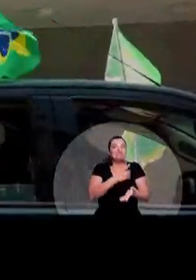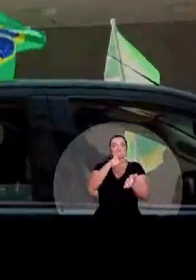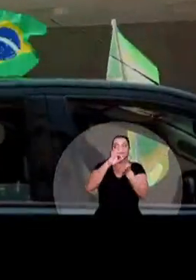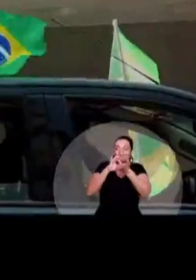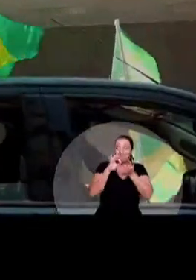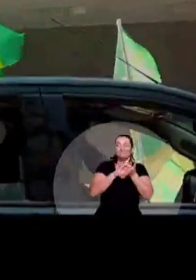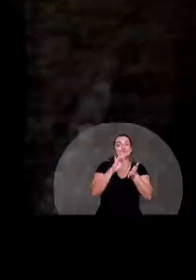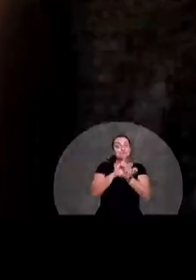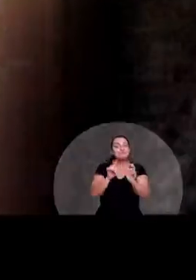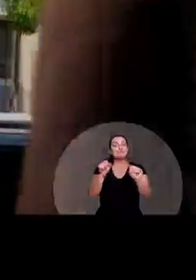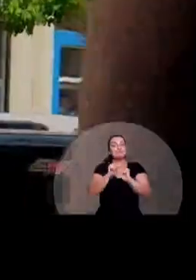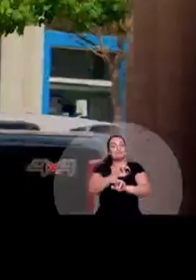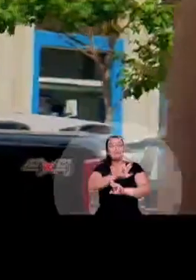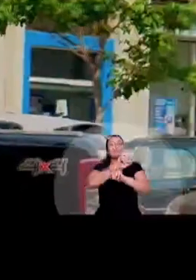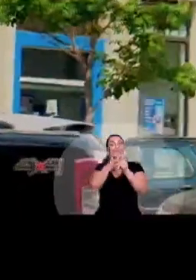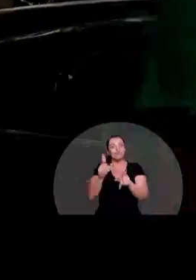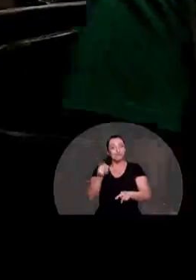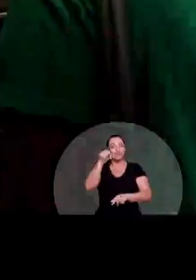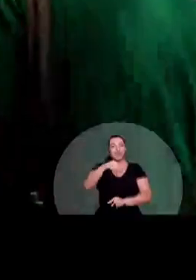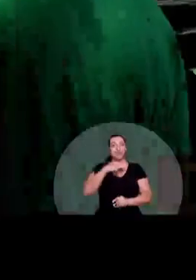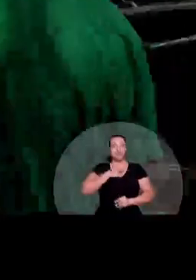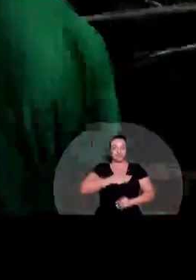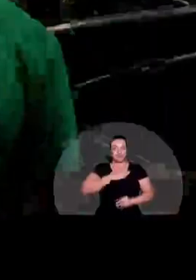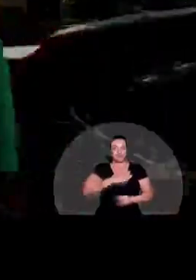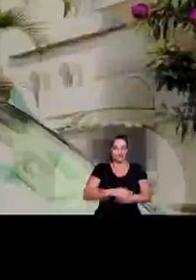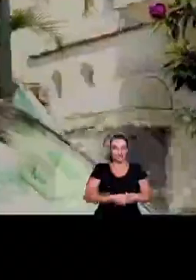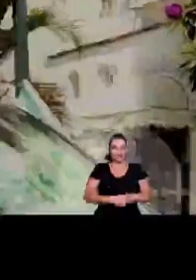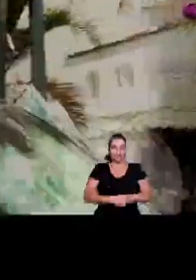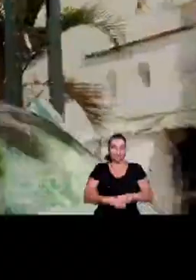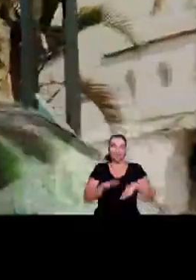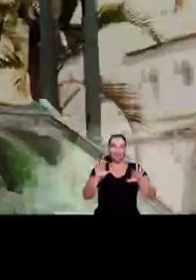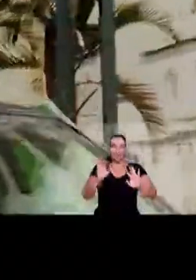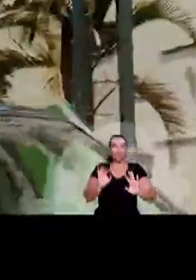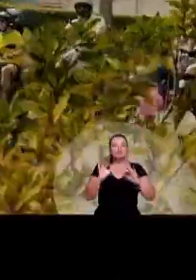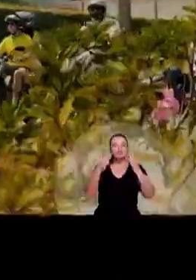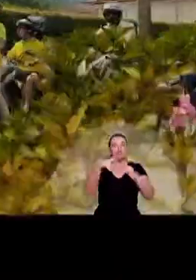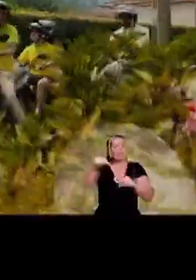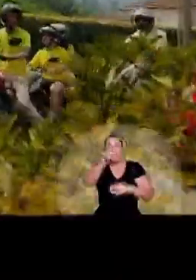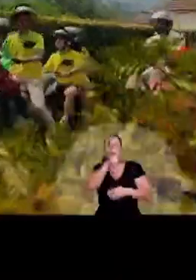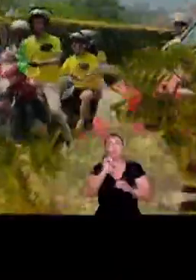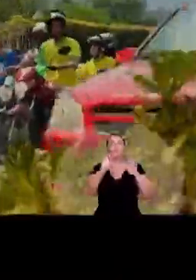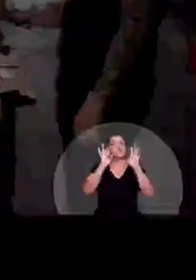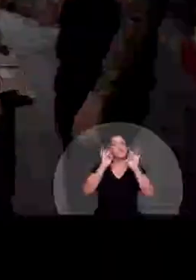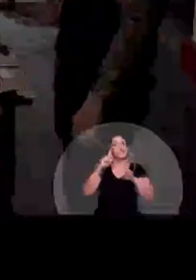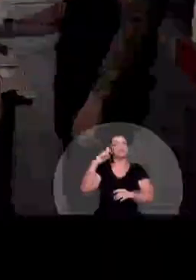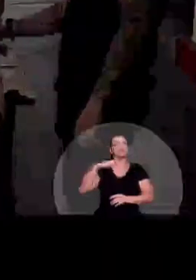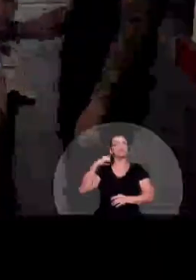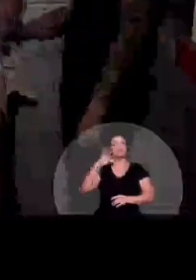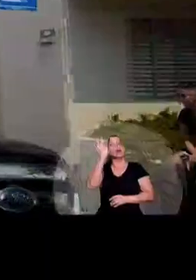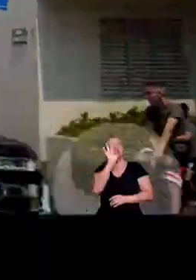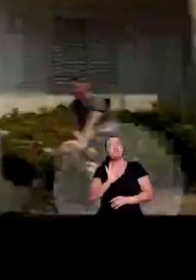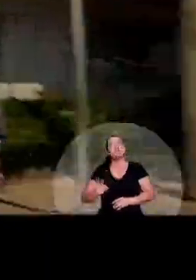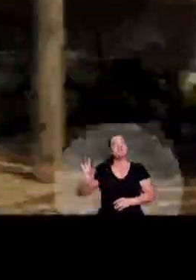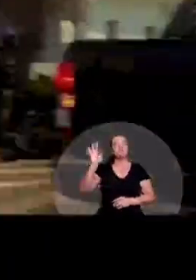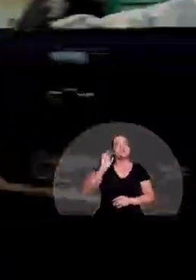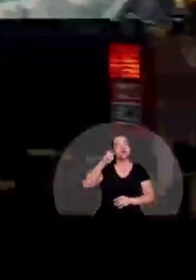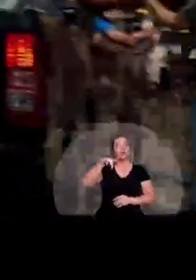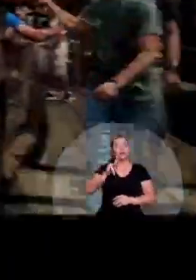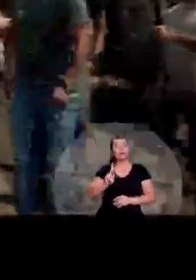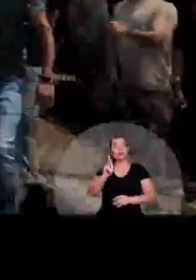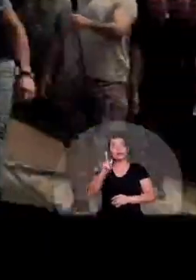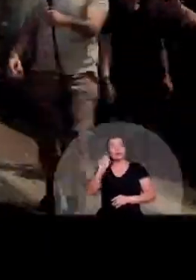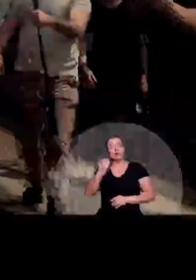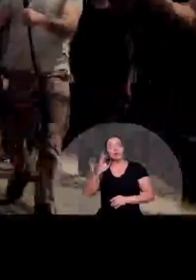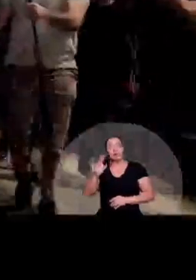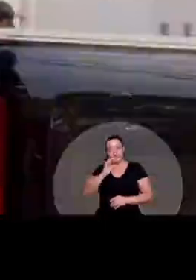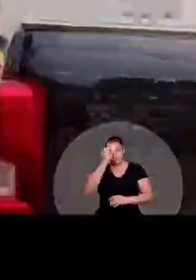fato a diferença em Poços de Caldas. O evento contou com a presença especial do deputado federal Nicolas Ferreira, um dos